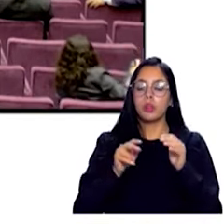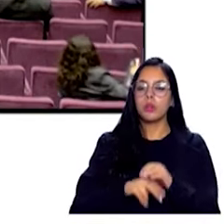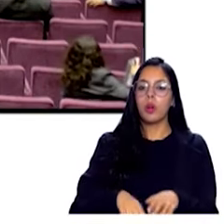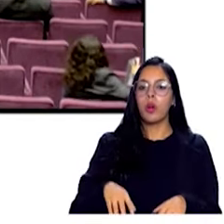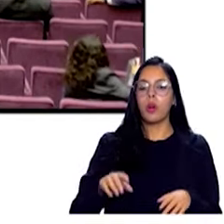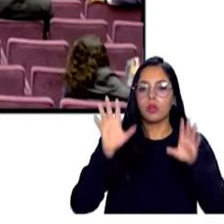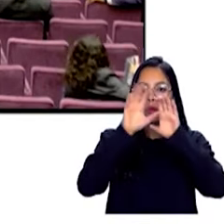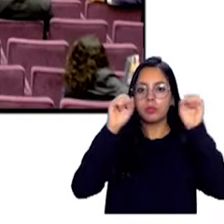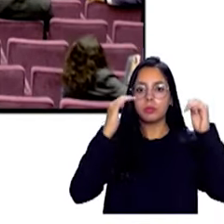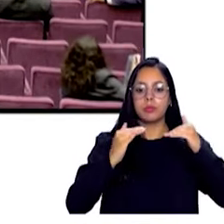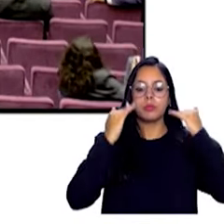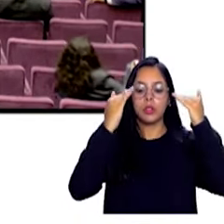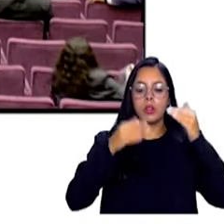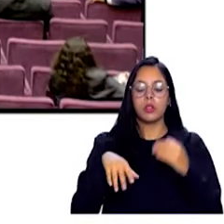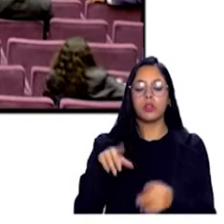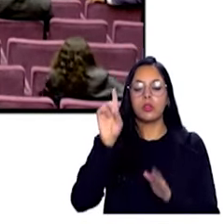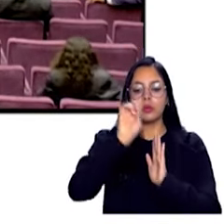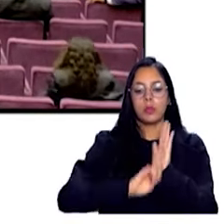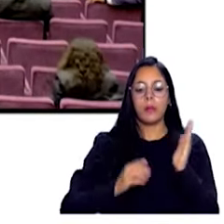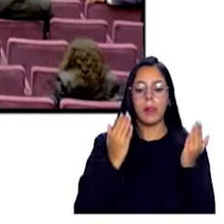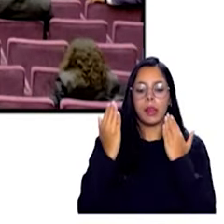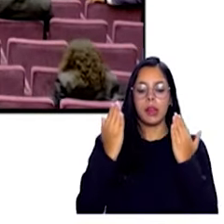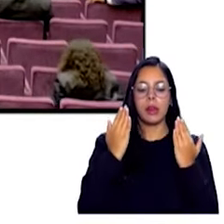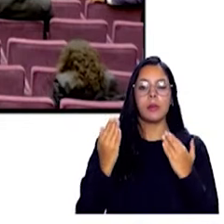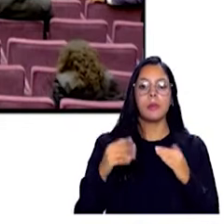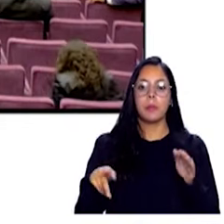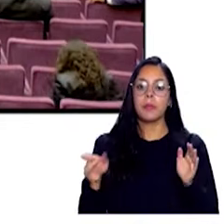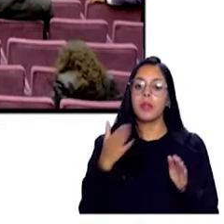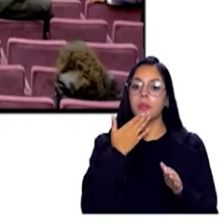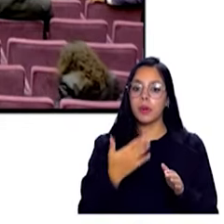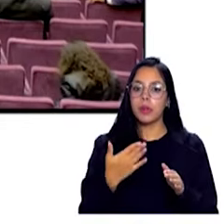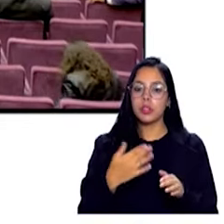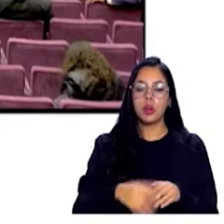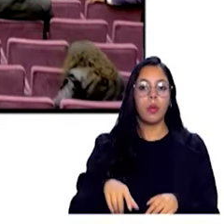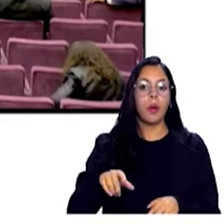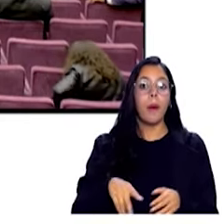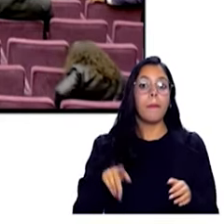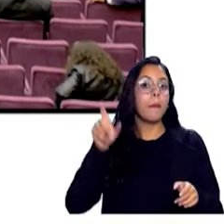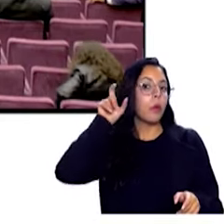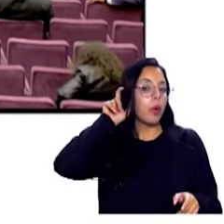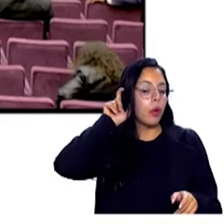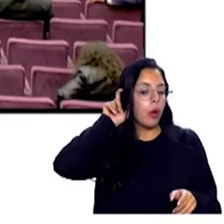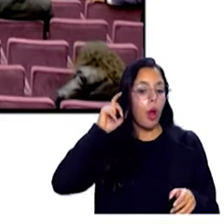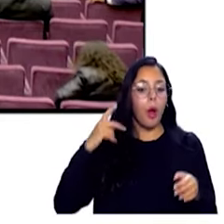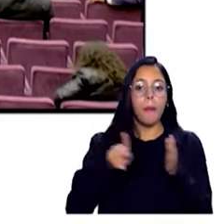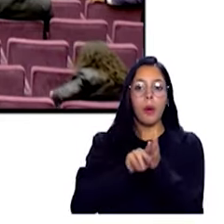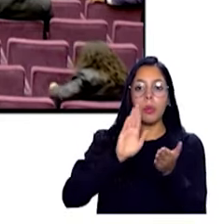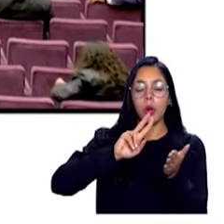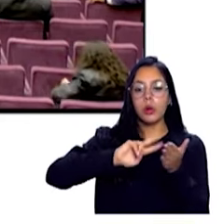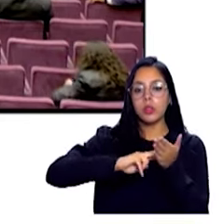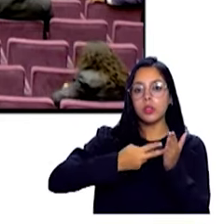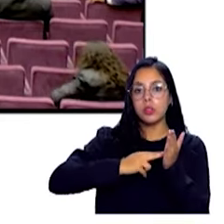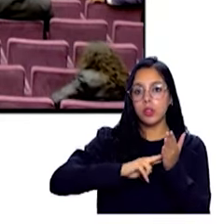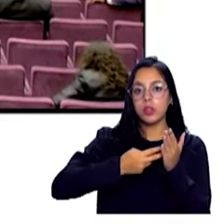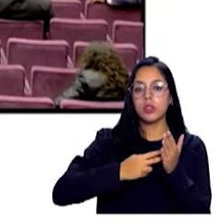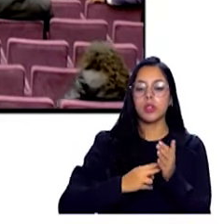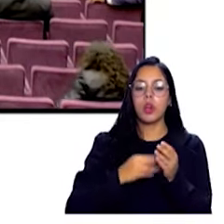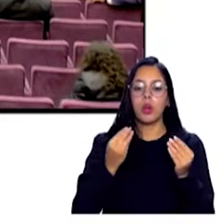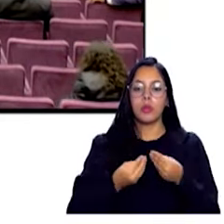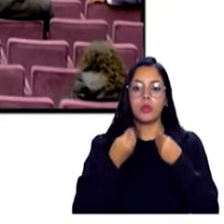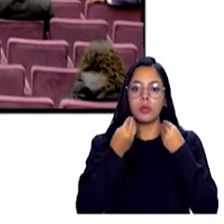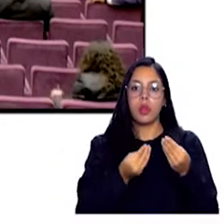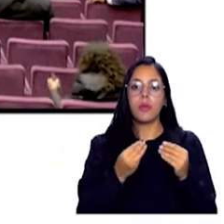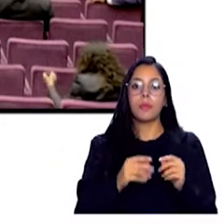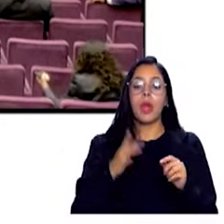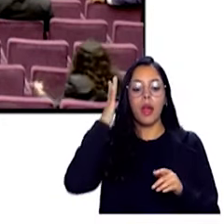direito comparado pede-se a devolução dos Rádios de tradução simultânea amanhã